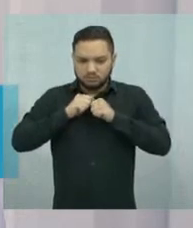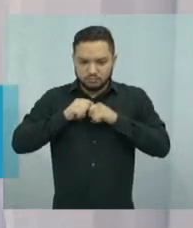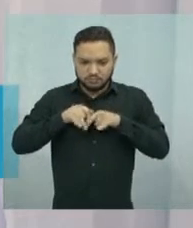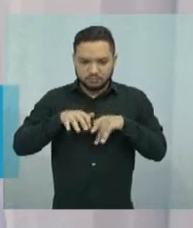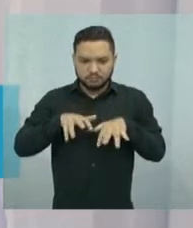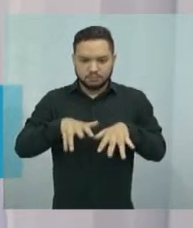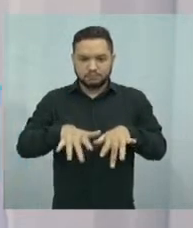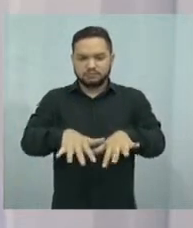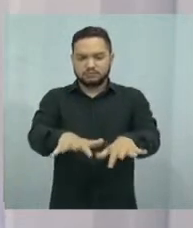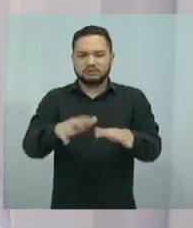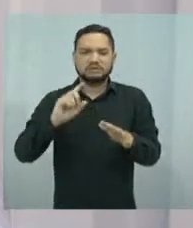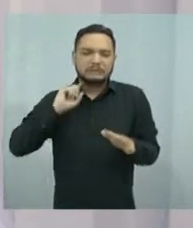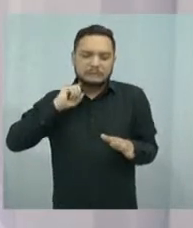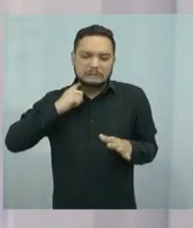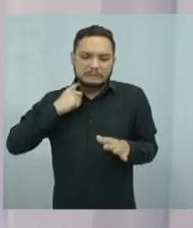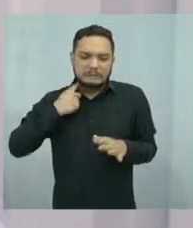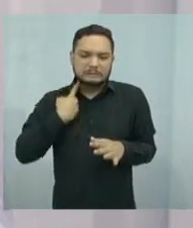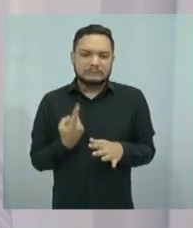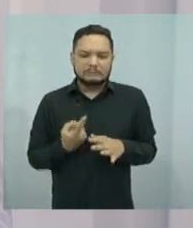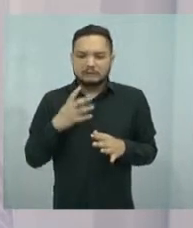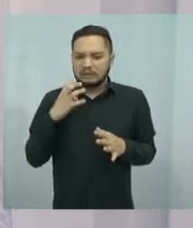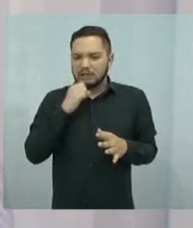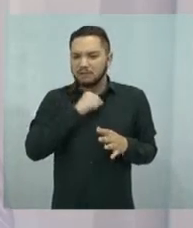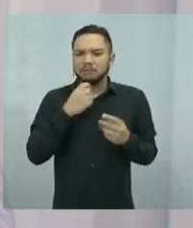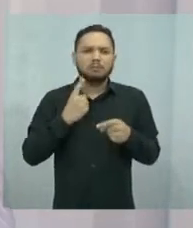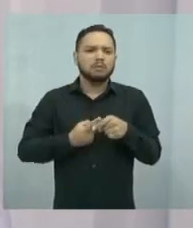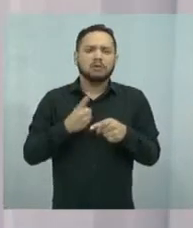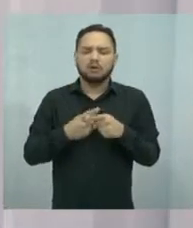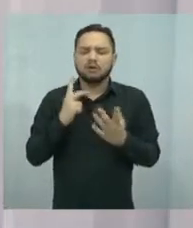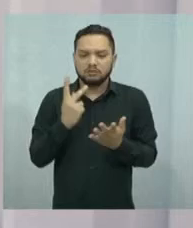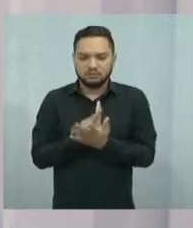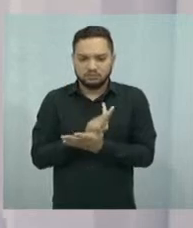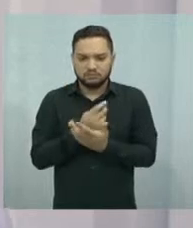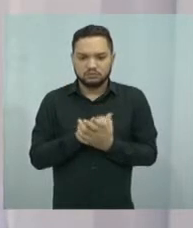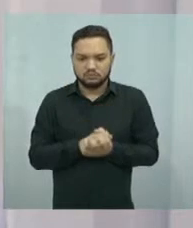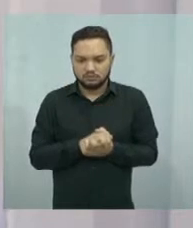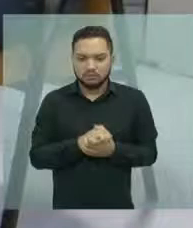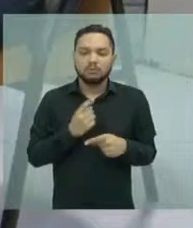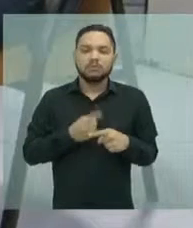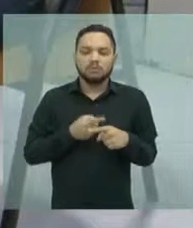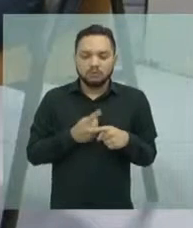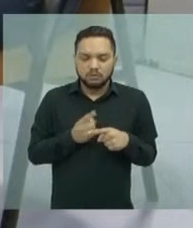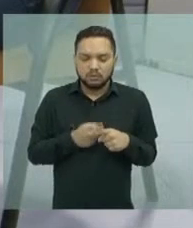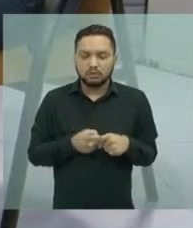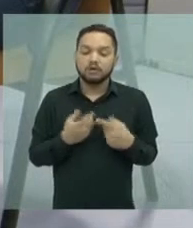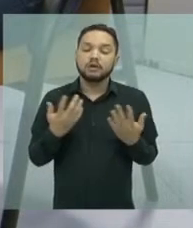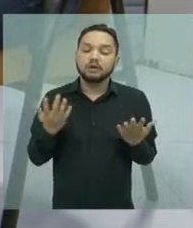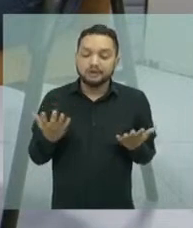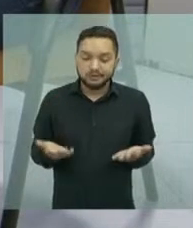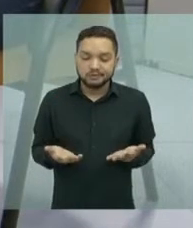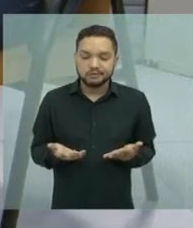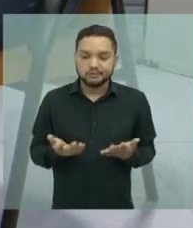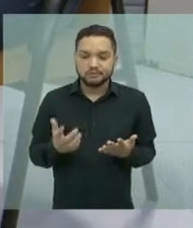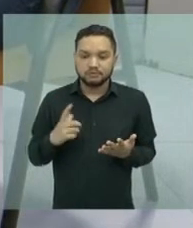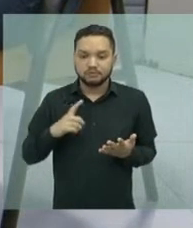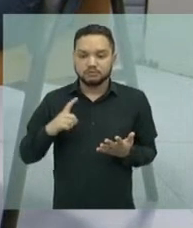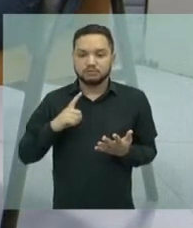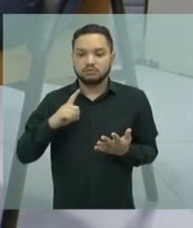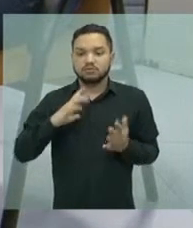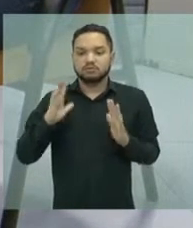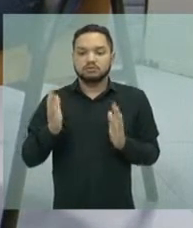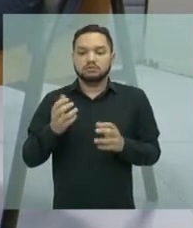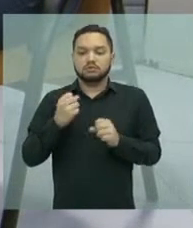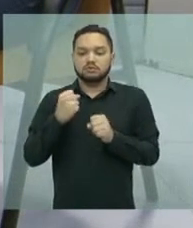um mar de lama, Paulo, da noite para o dia, sem explicação. Há uma explicação para isso. E a explicação, anos e anos